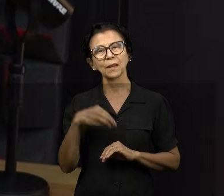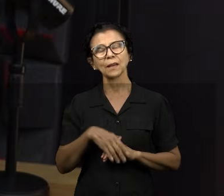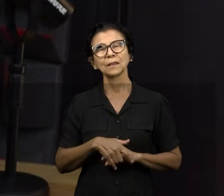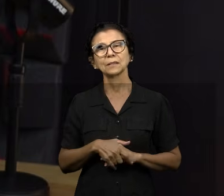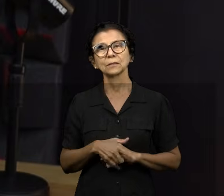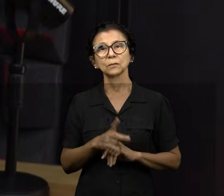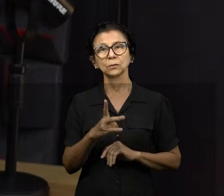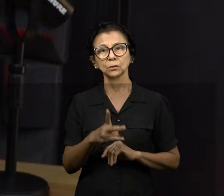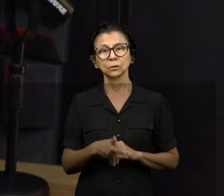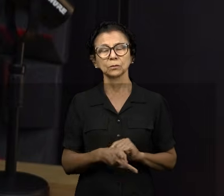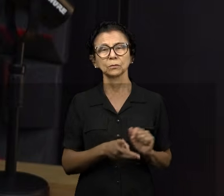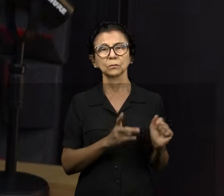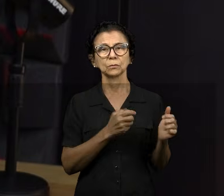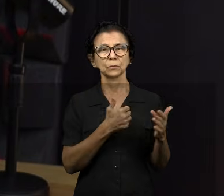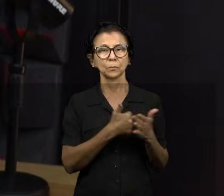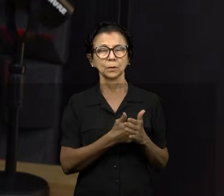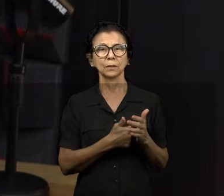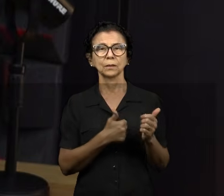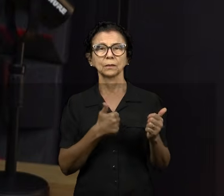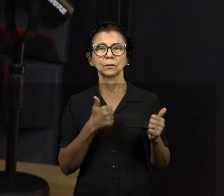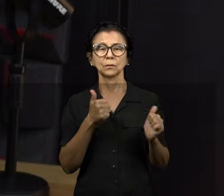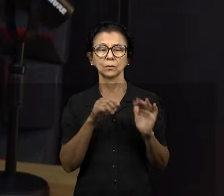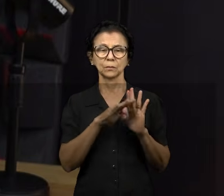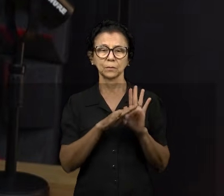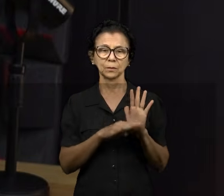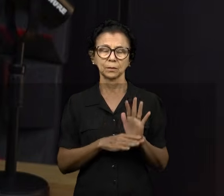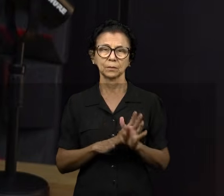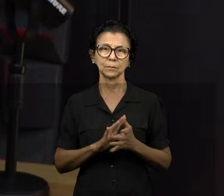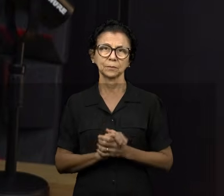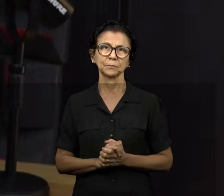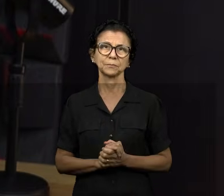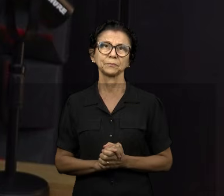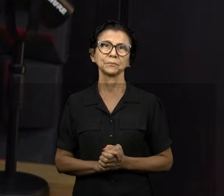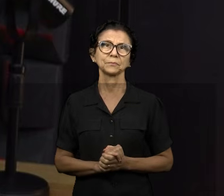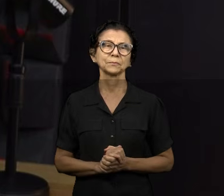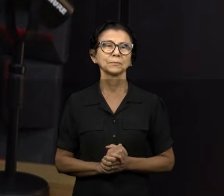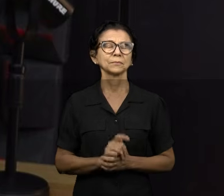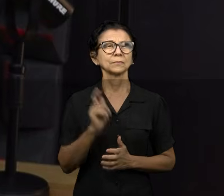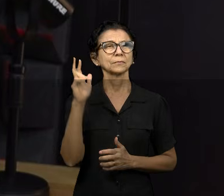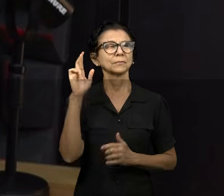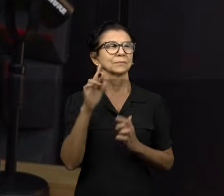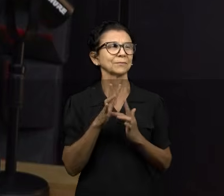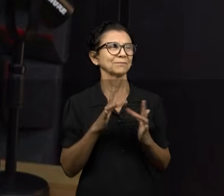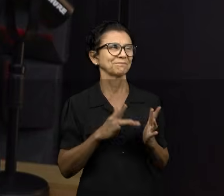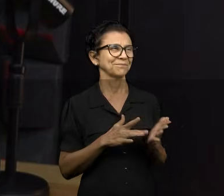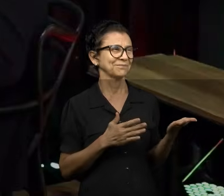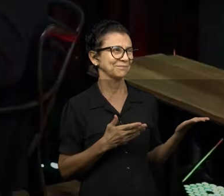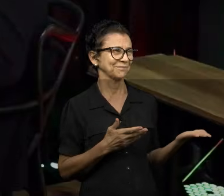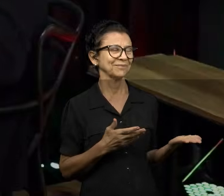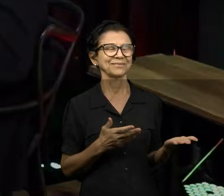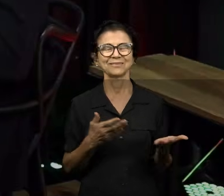continue acompanhando o programa Cronologia Bíblica e nós te esperamos no próximo episódio. A todos a